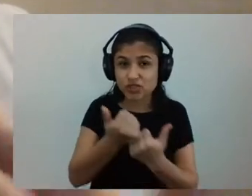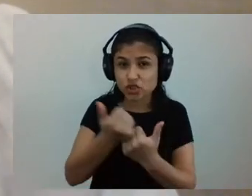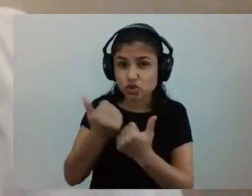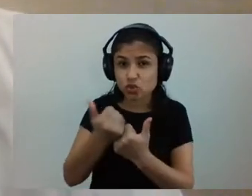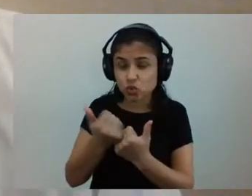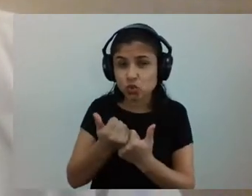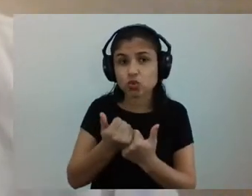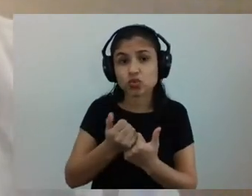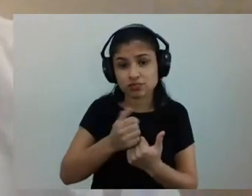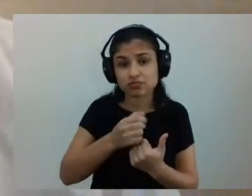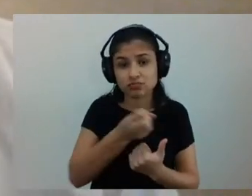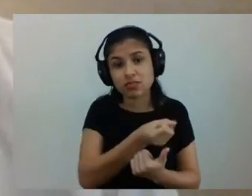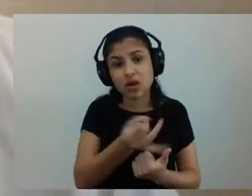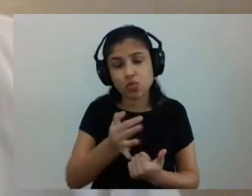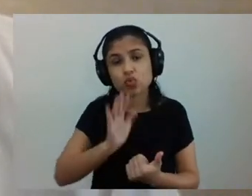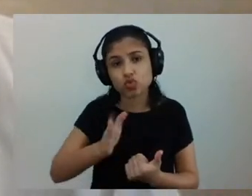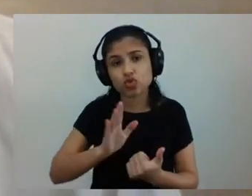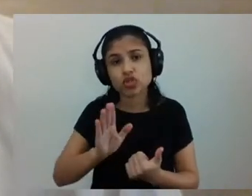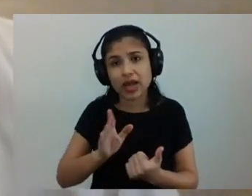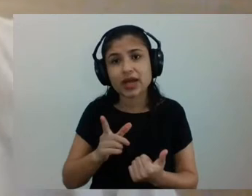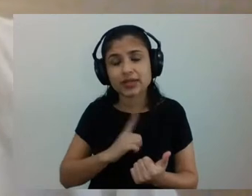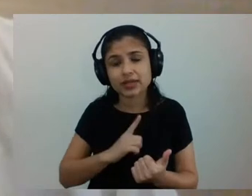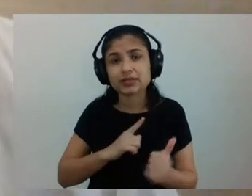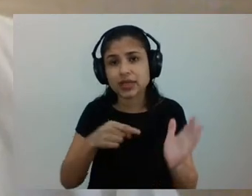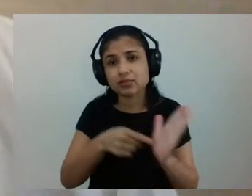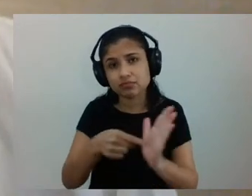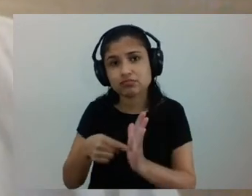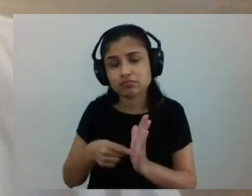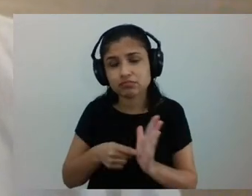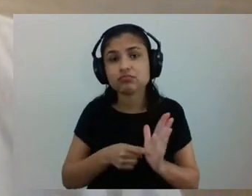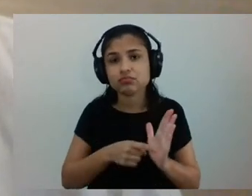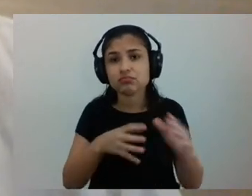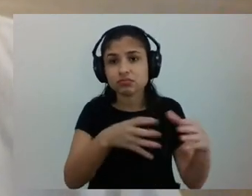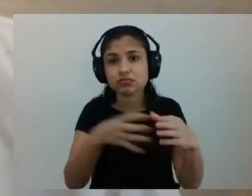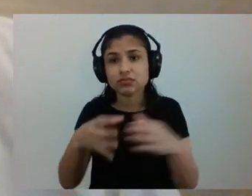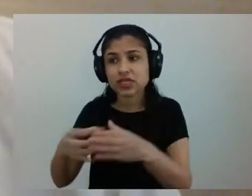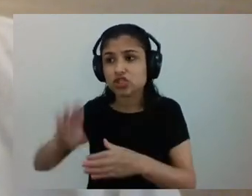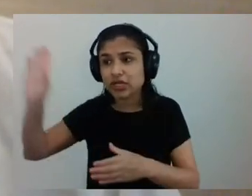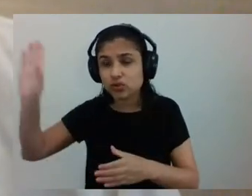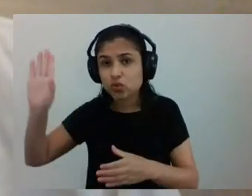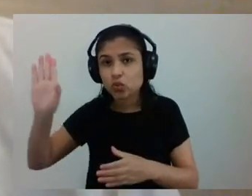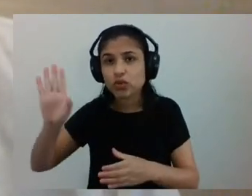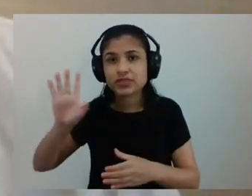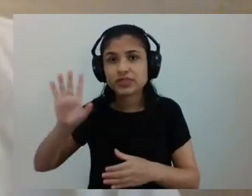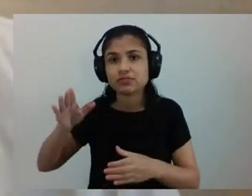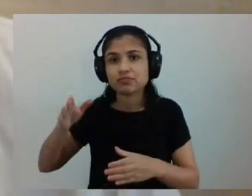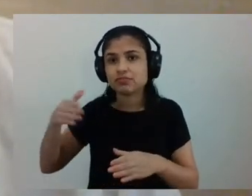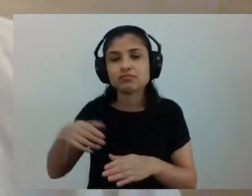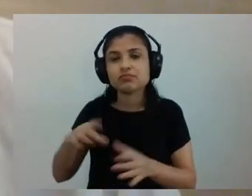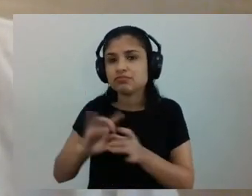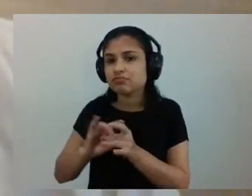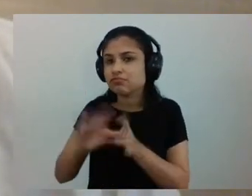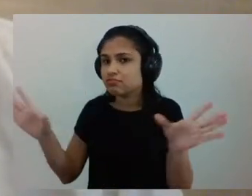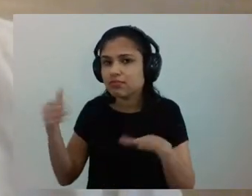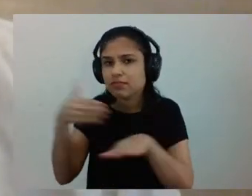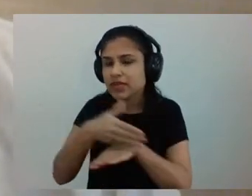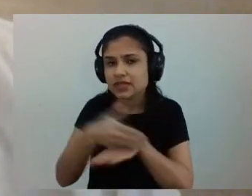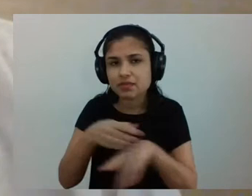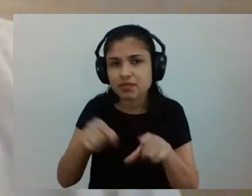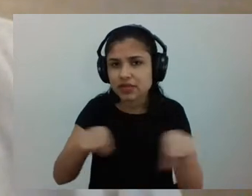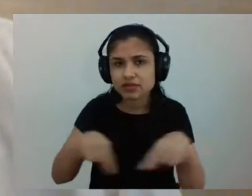já nomeados por diversas candidaturas, não estão autorizados a participar desta sala de